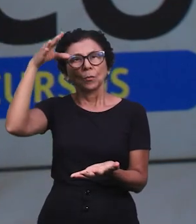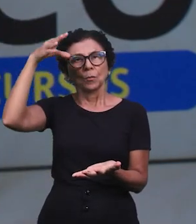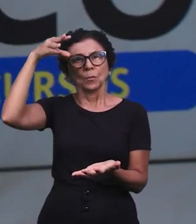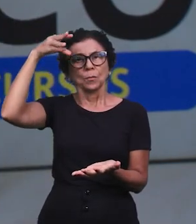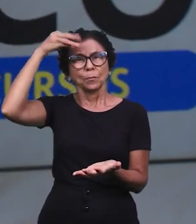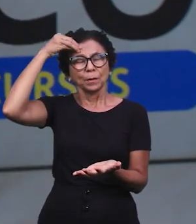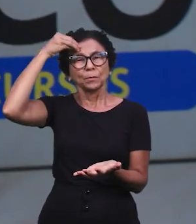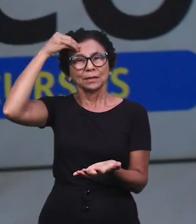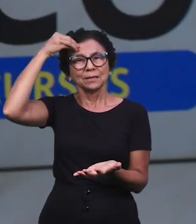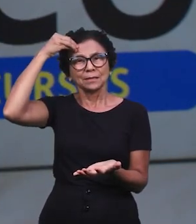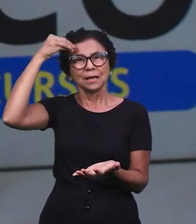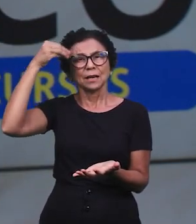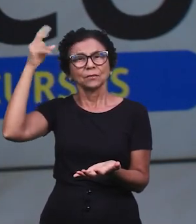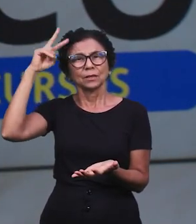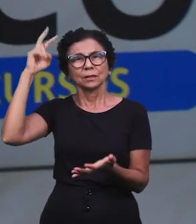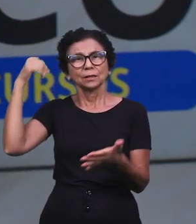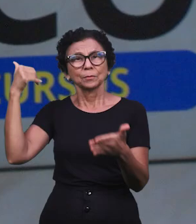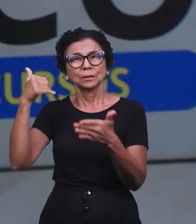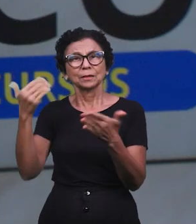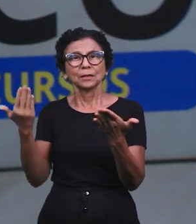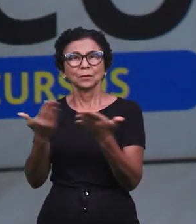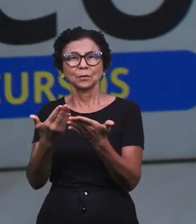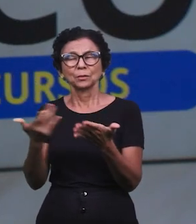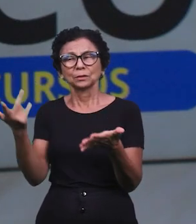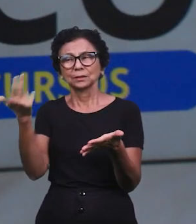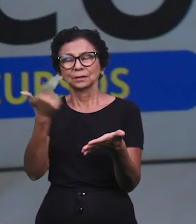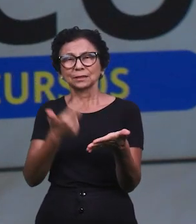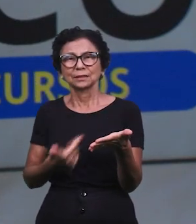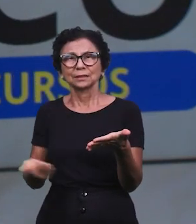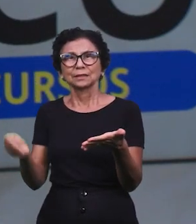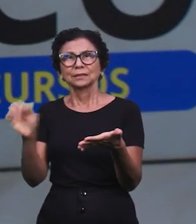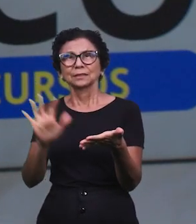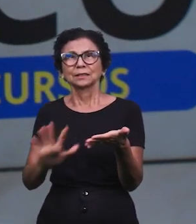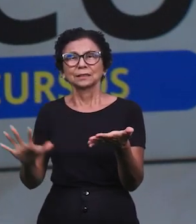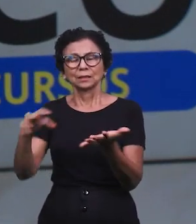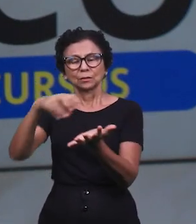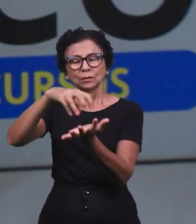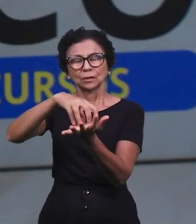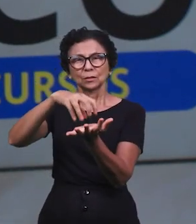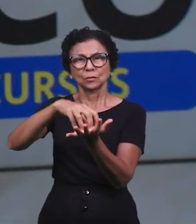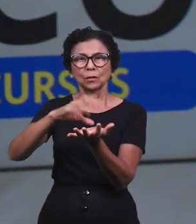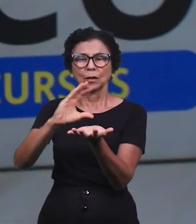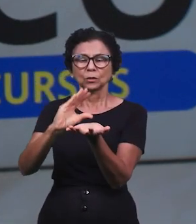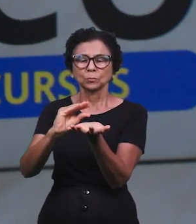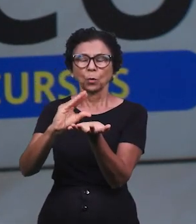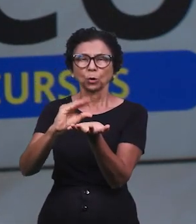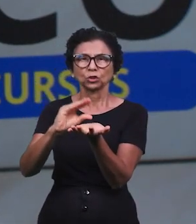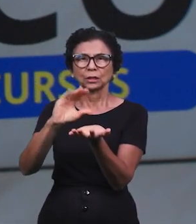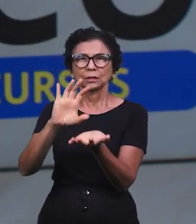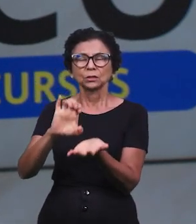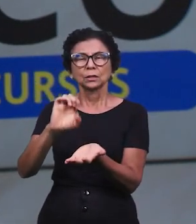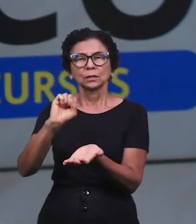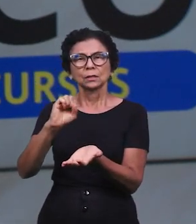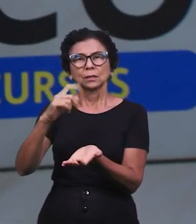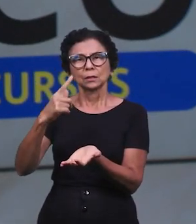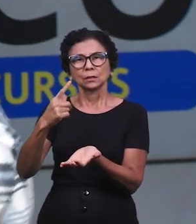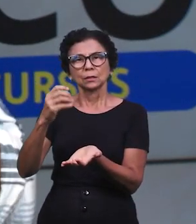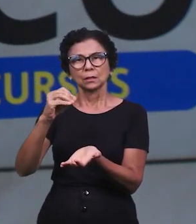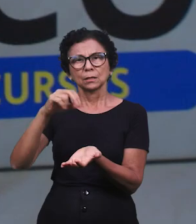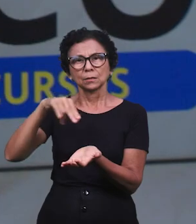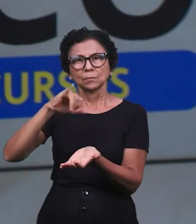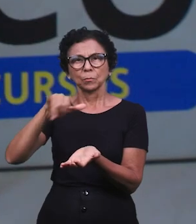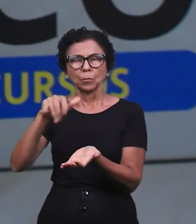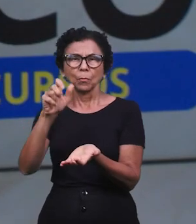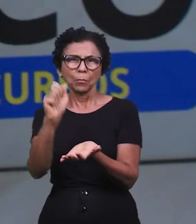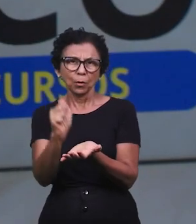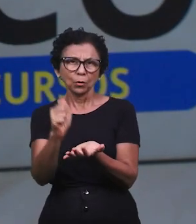até hoje desse mapa mental com esse desenhozinho da esponja no meio, tá? Então é uma técnica que eu acho interessante, que pode